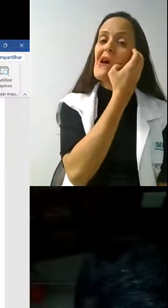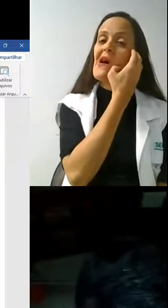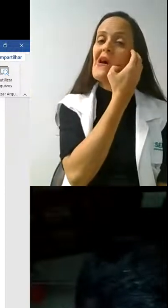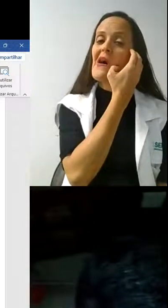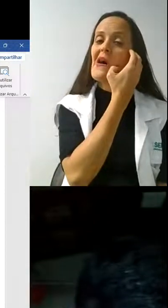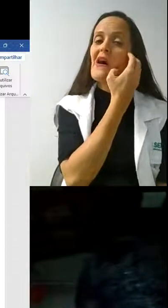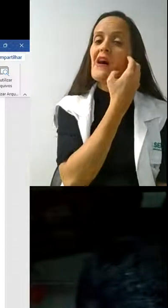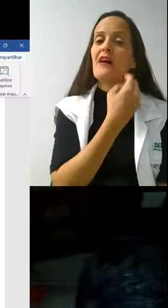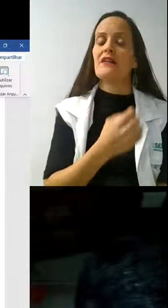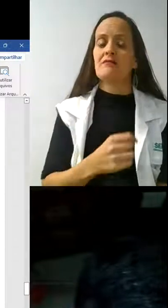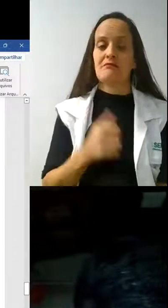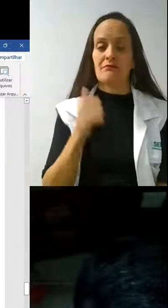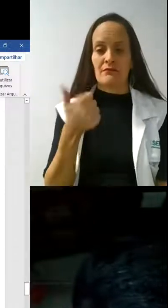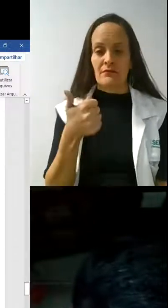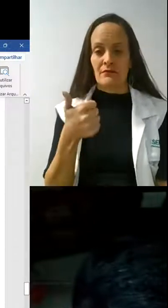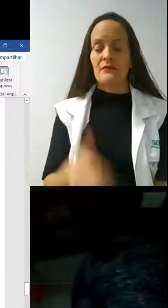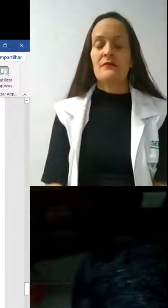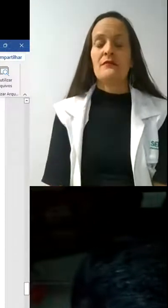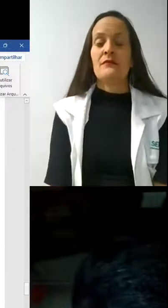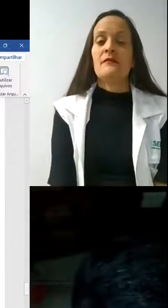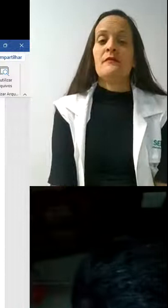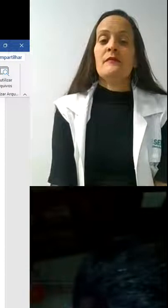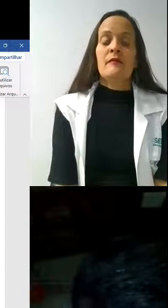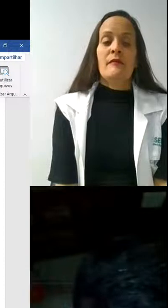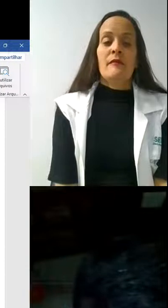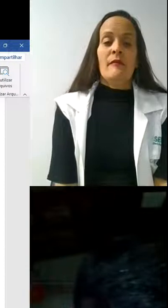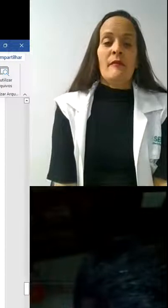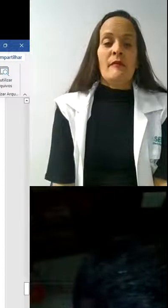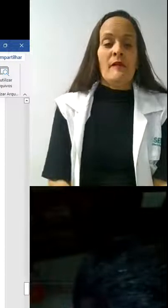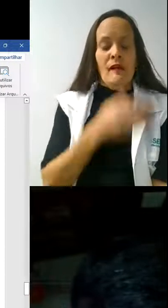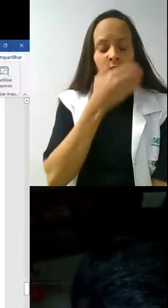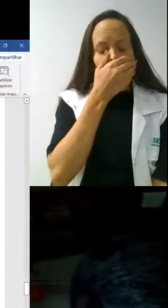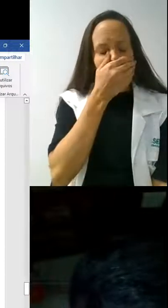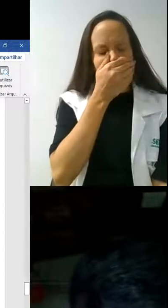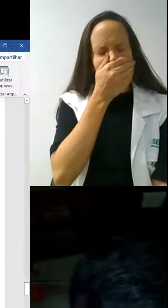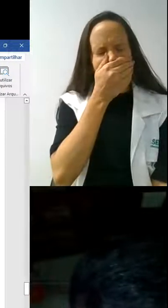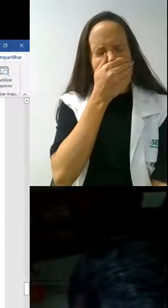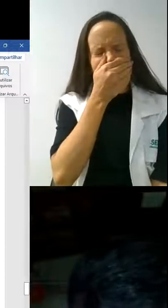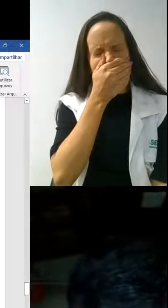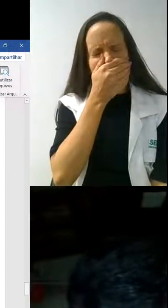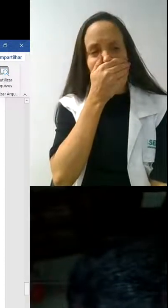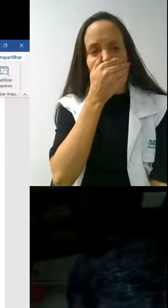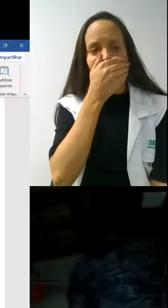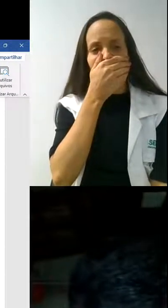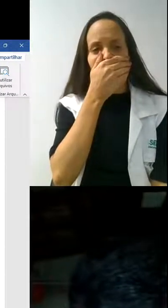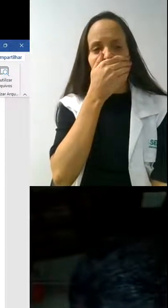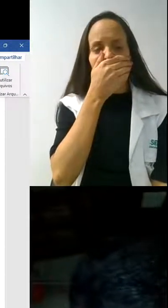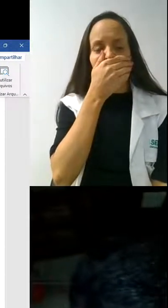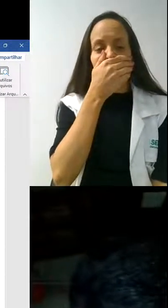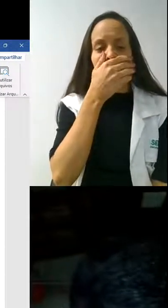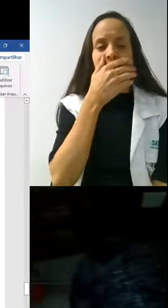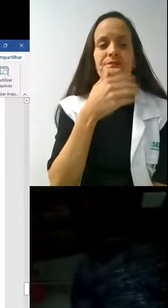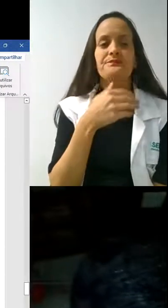0,00032 km. Beleza? E aqui, da mesma forma, eu pego o valor